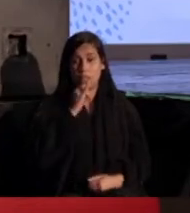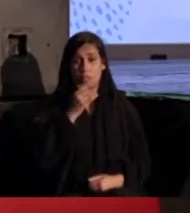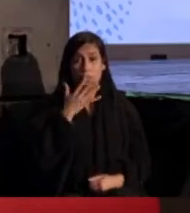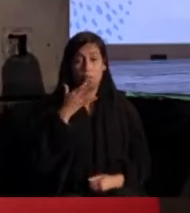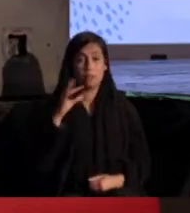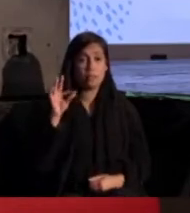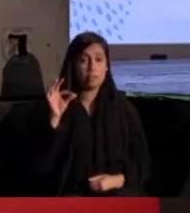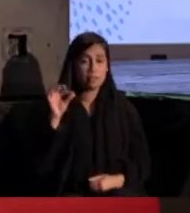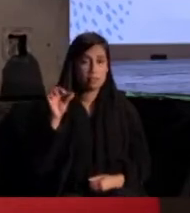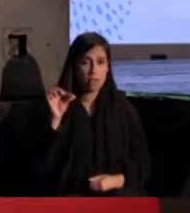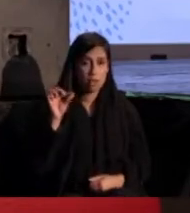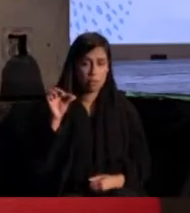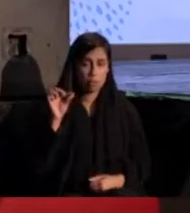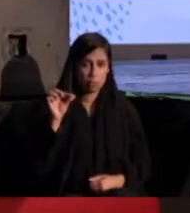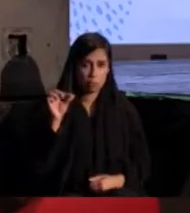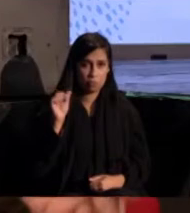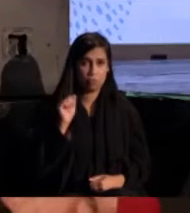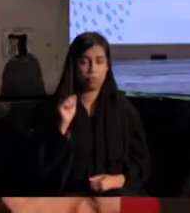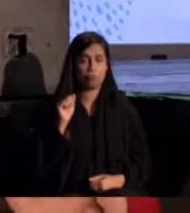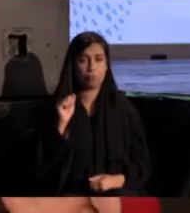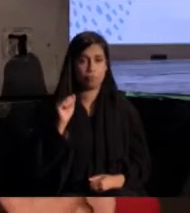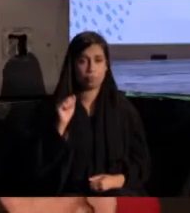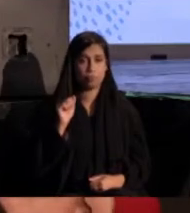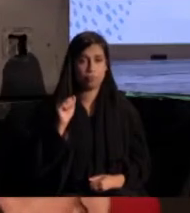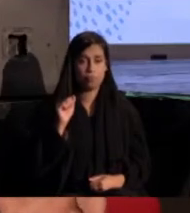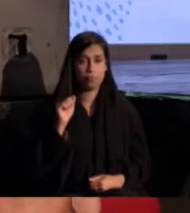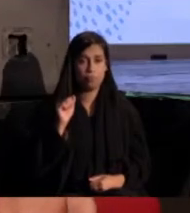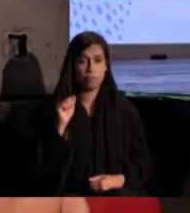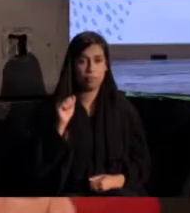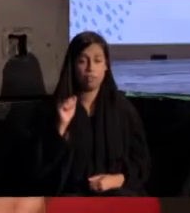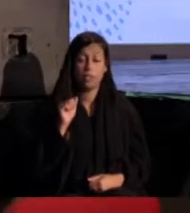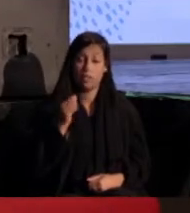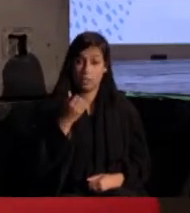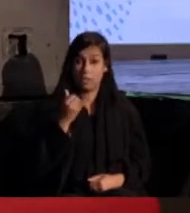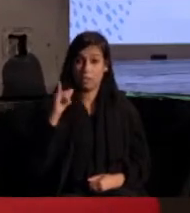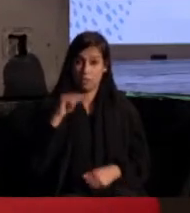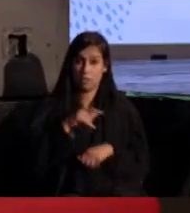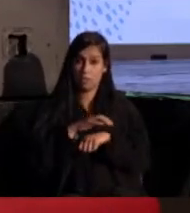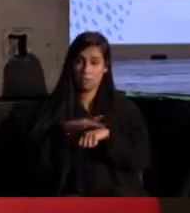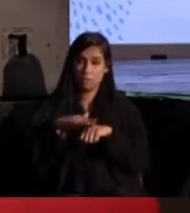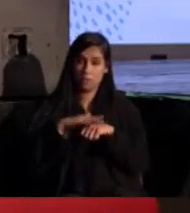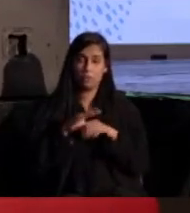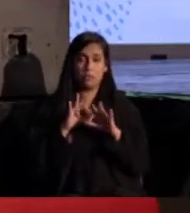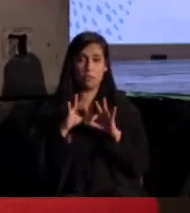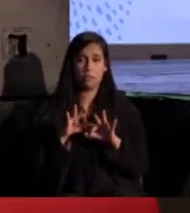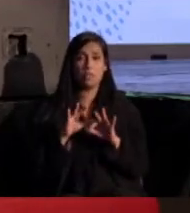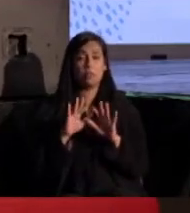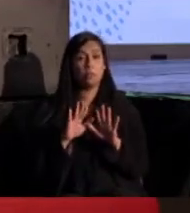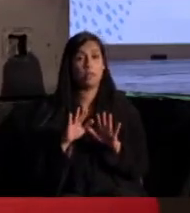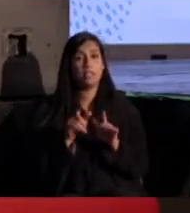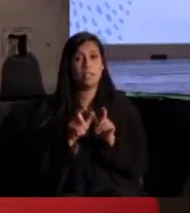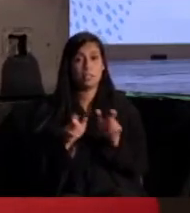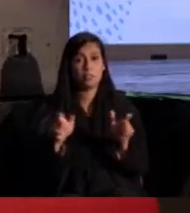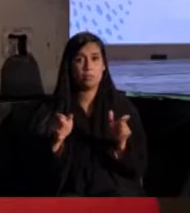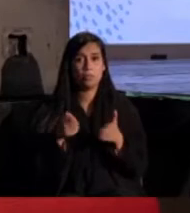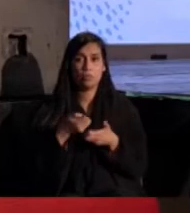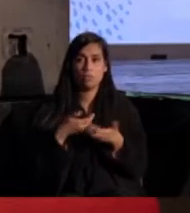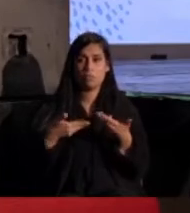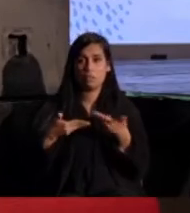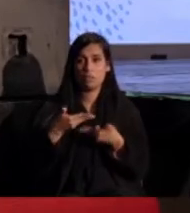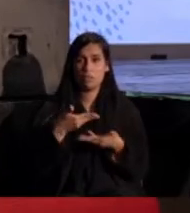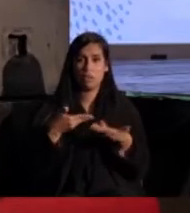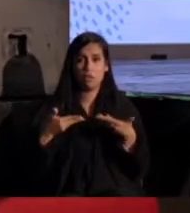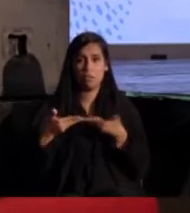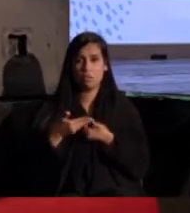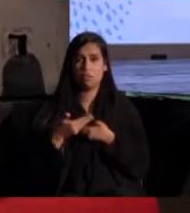indutor de hipertensão e tantas outras doenças, mas que as pessoas comem nos intervalos. Eu ando em